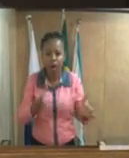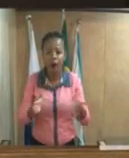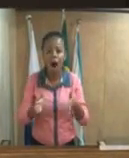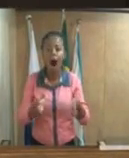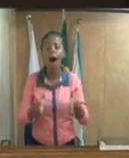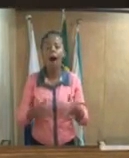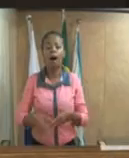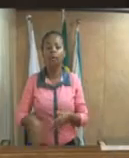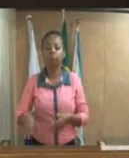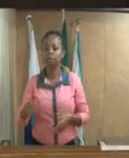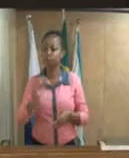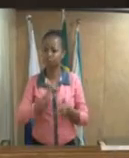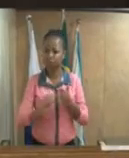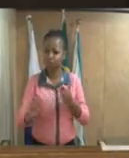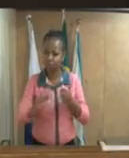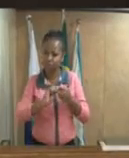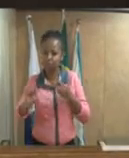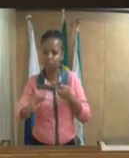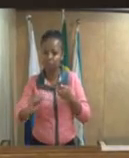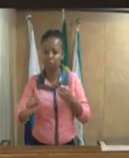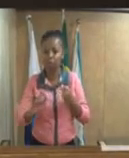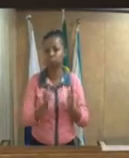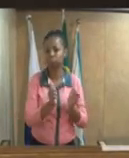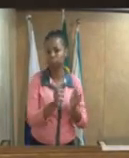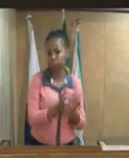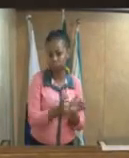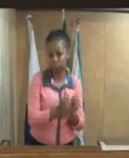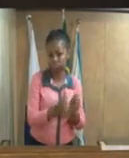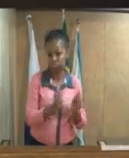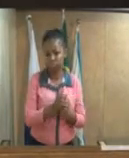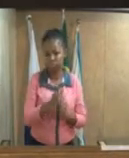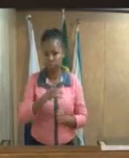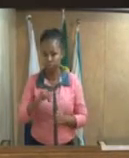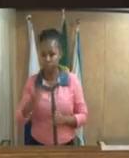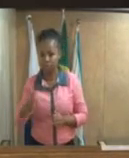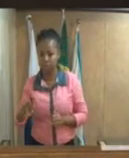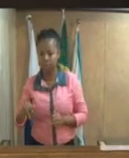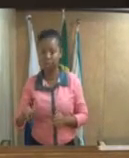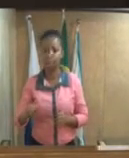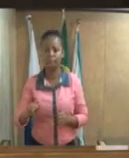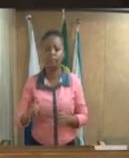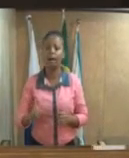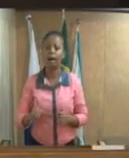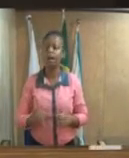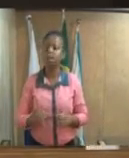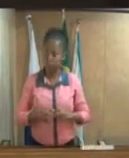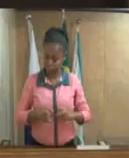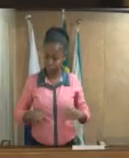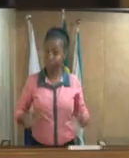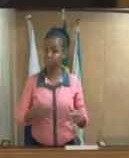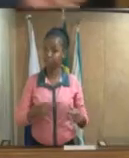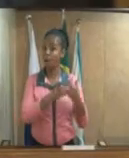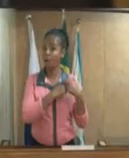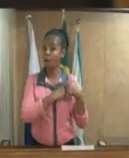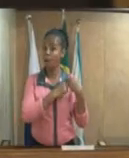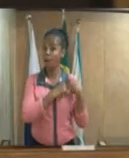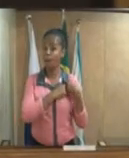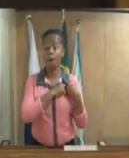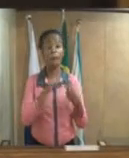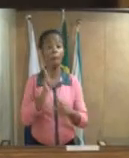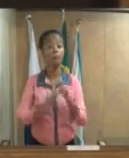a mesa, numa coragem, com muita responsabilidade com o povo,